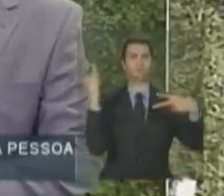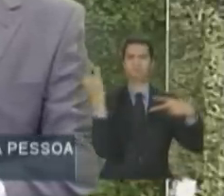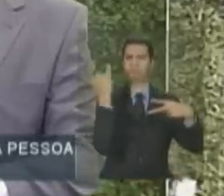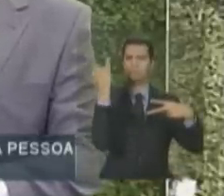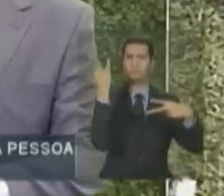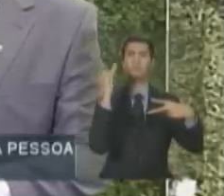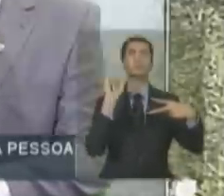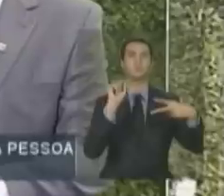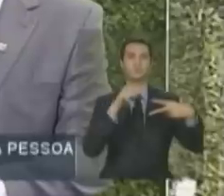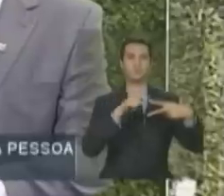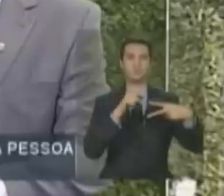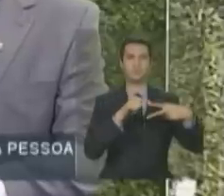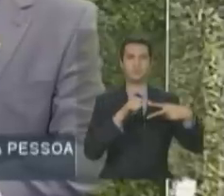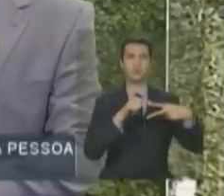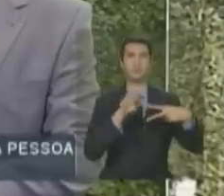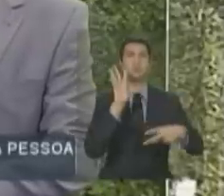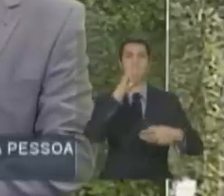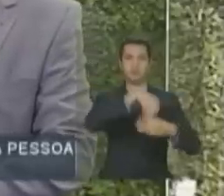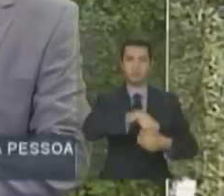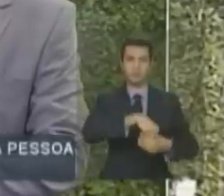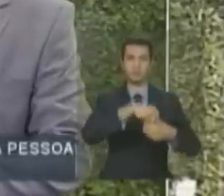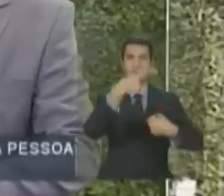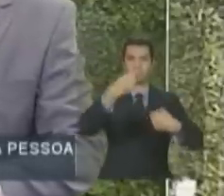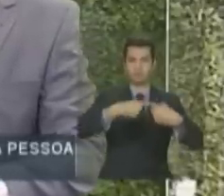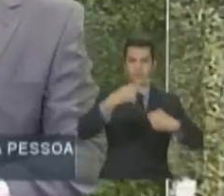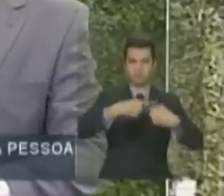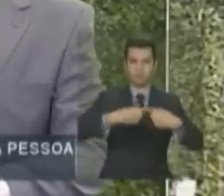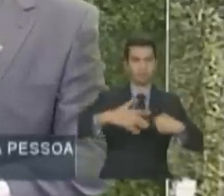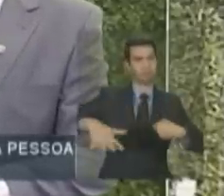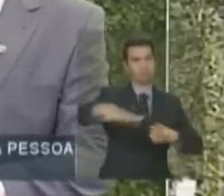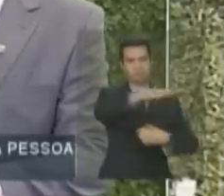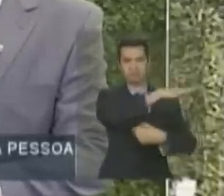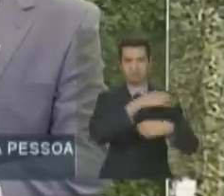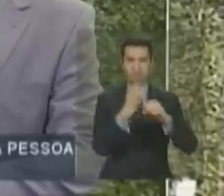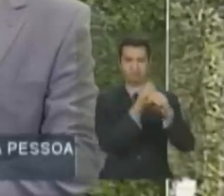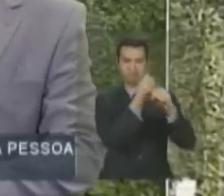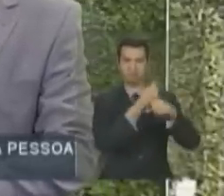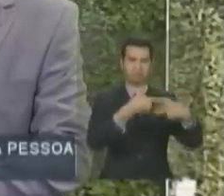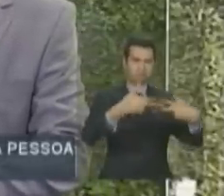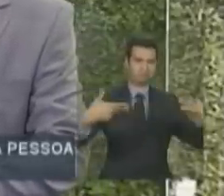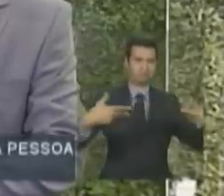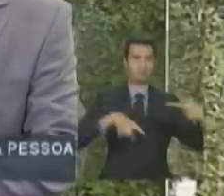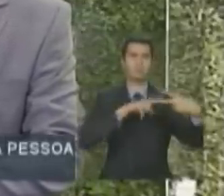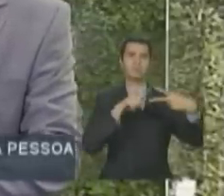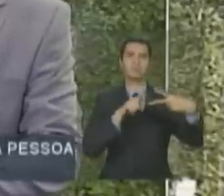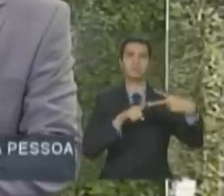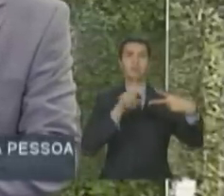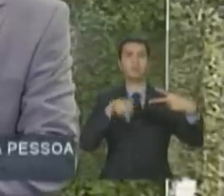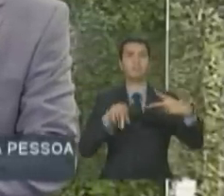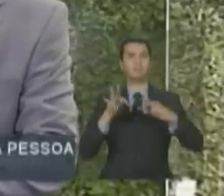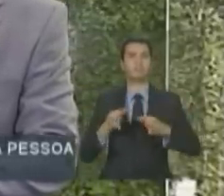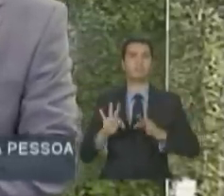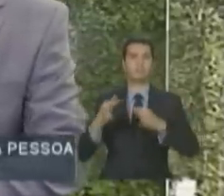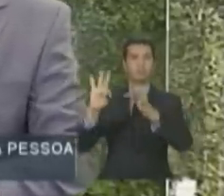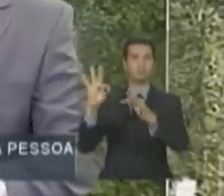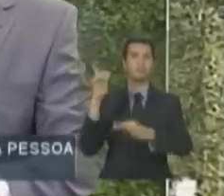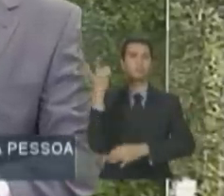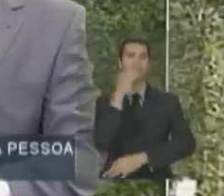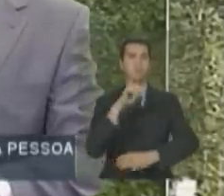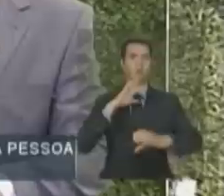no conceito urbanístico-arquitetônico e no conceito das tecnologias, garantindo a